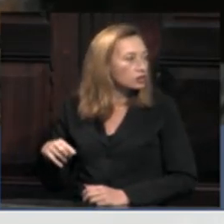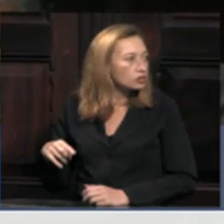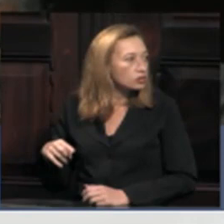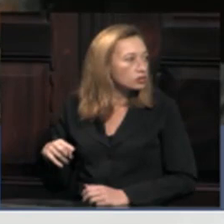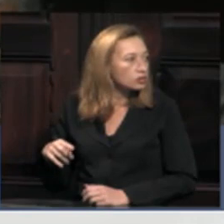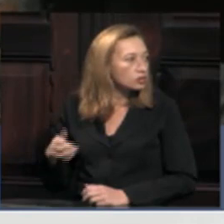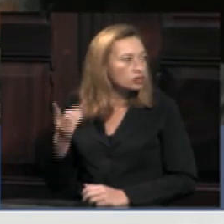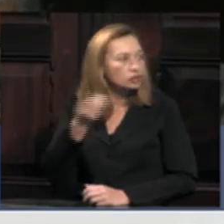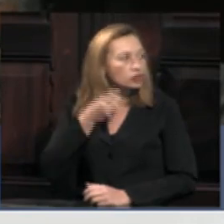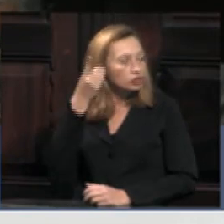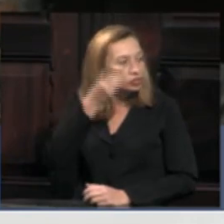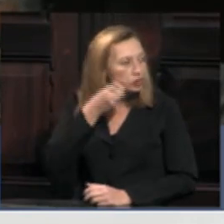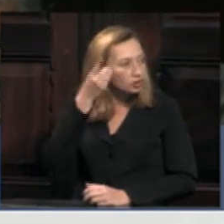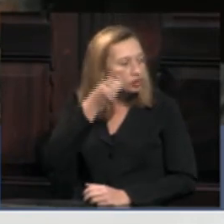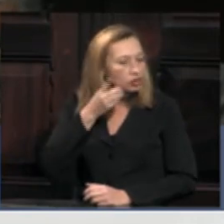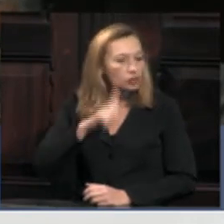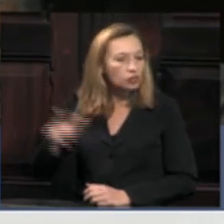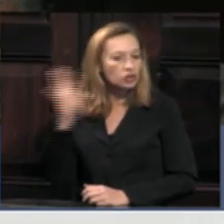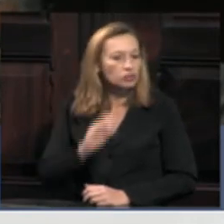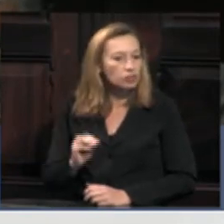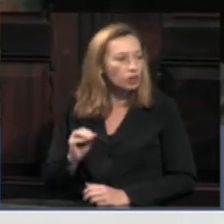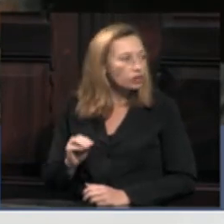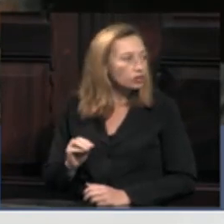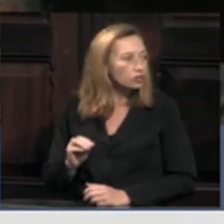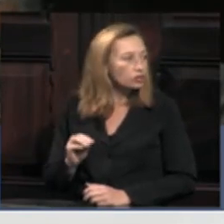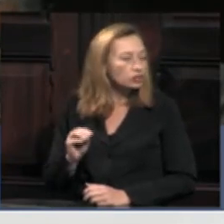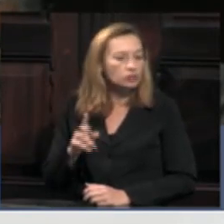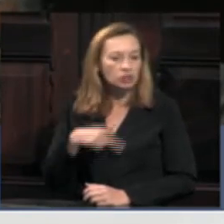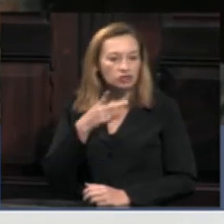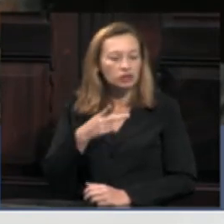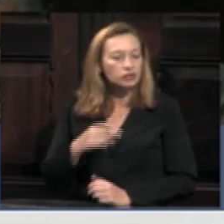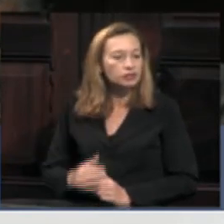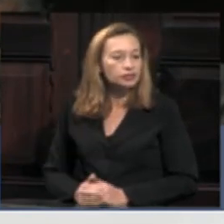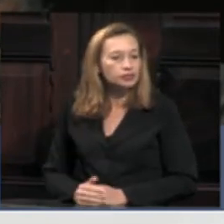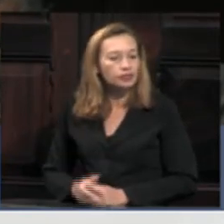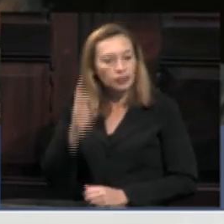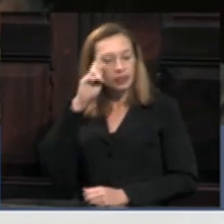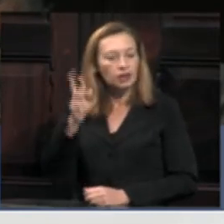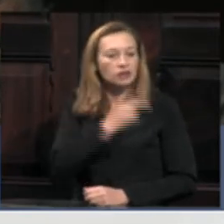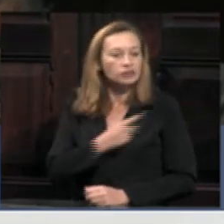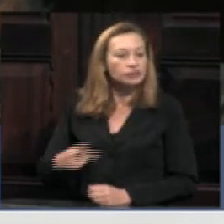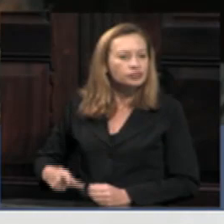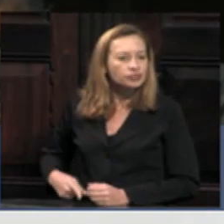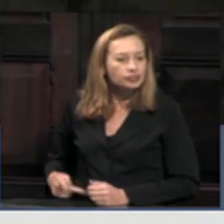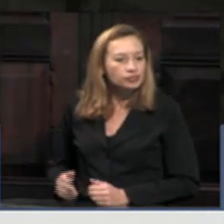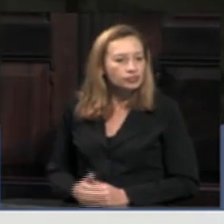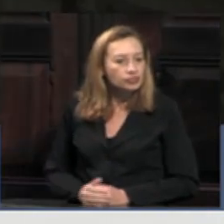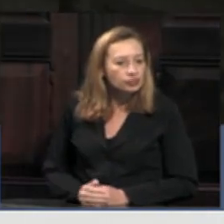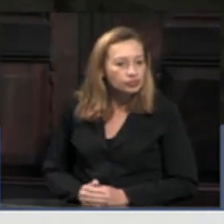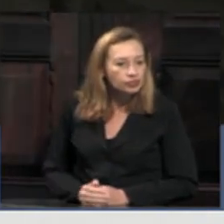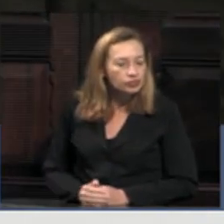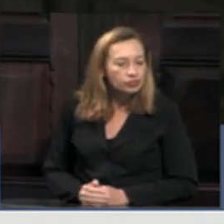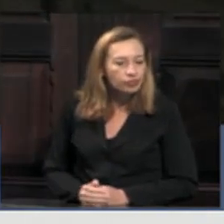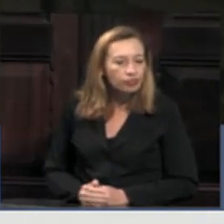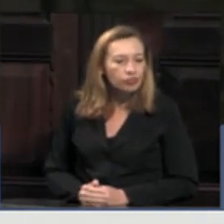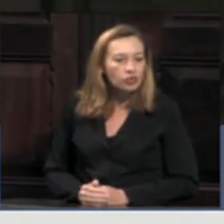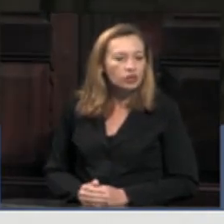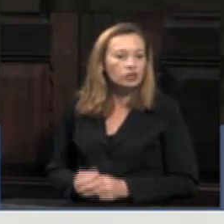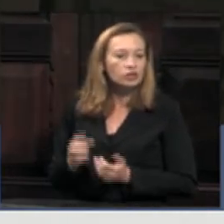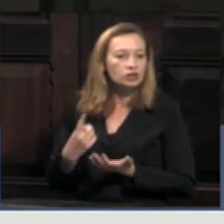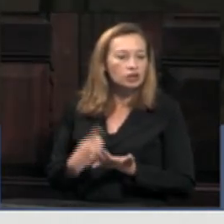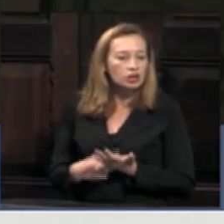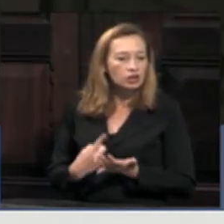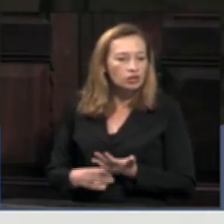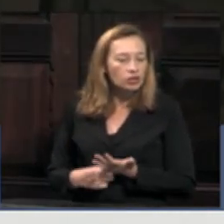nomeio o deputado Luiz Paulo para emitir o parecer. Senhor presidente, consoante acordo do Colégio